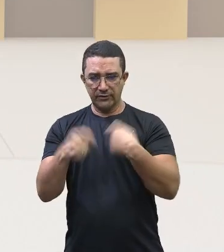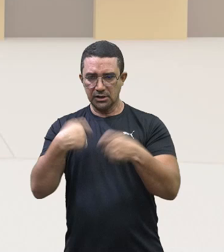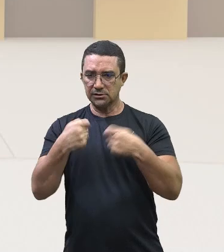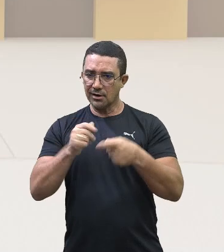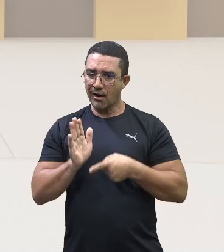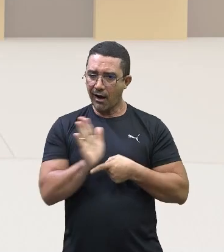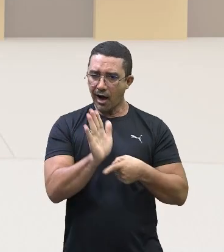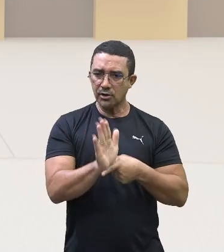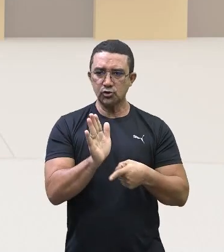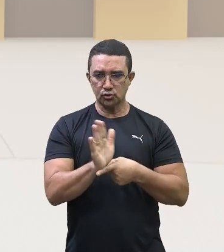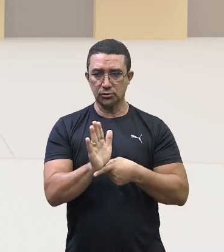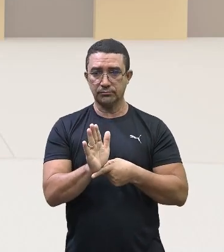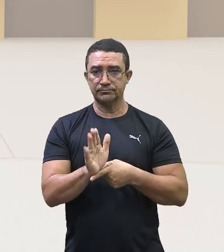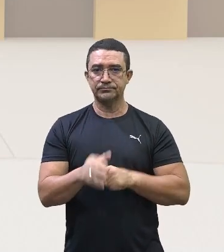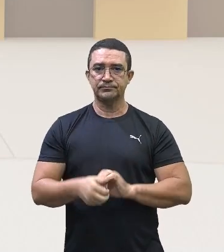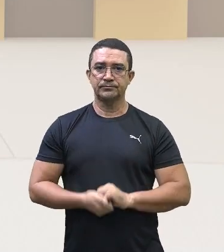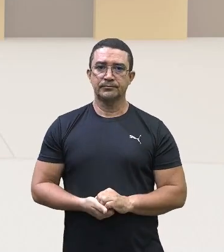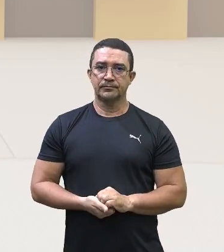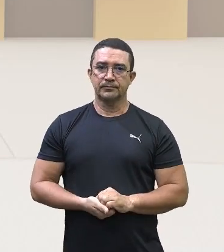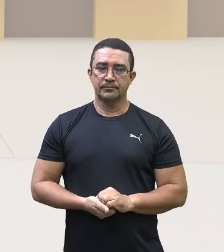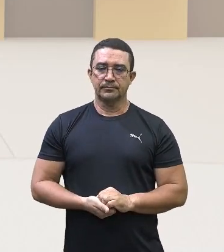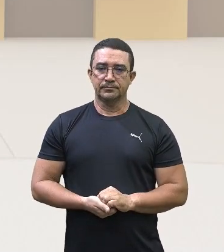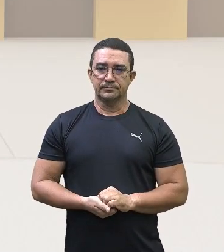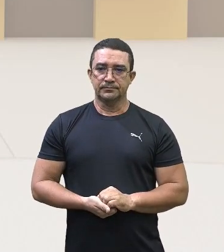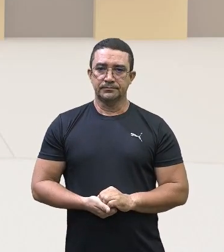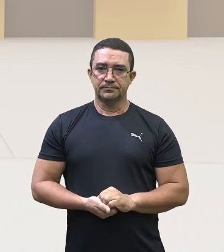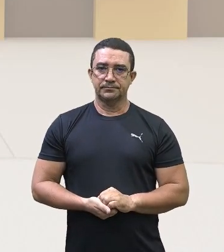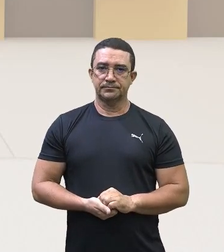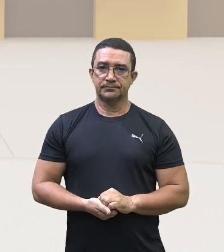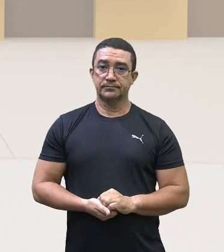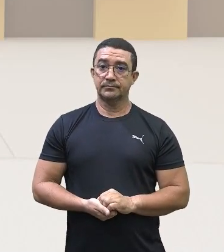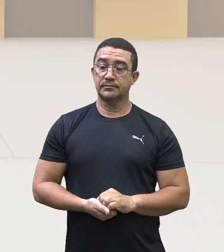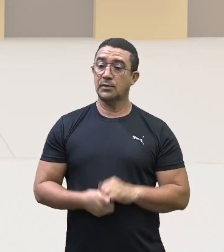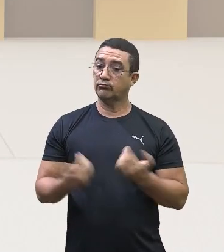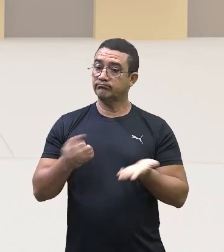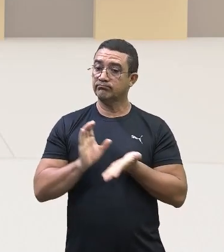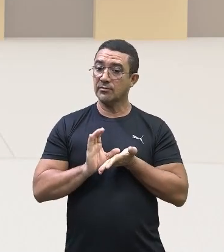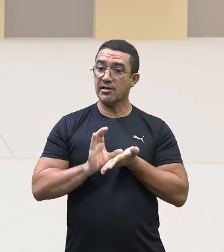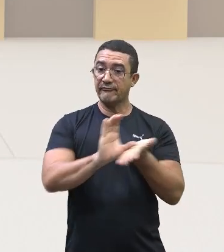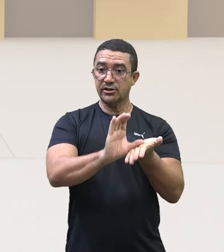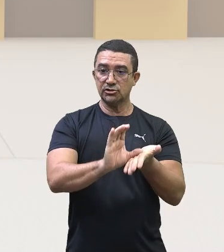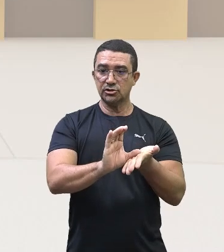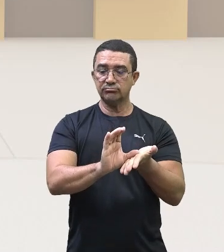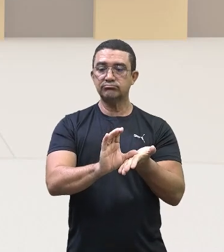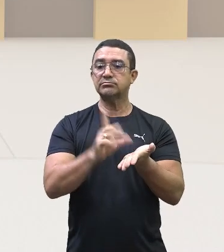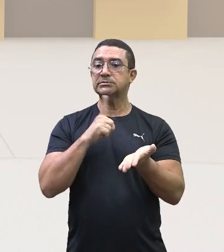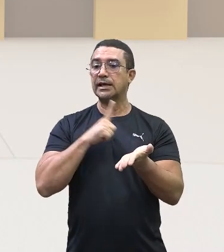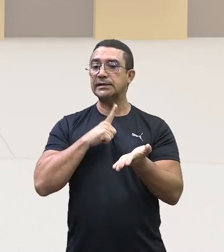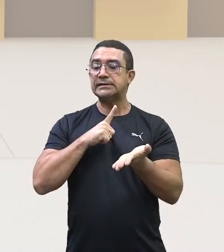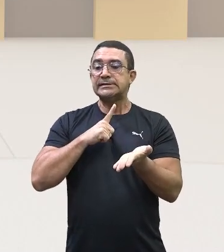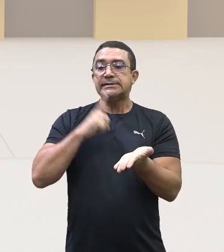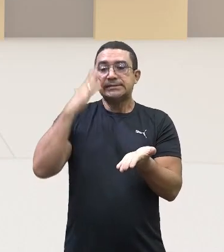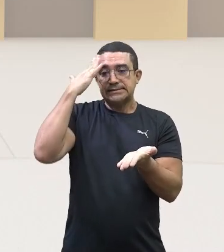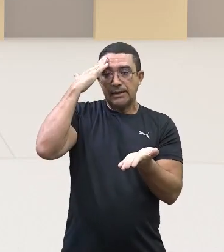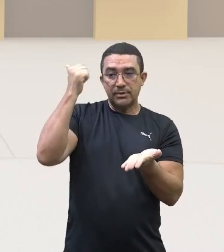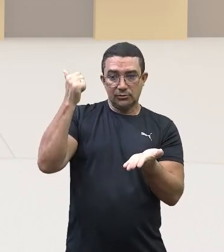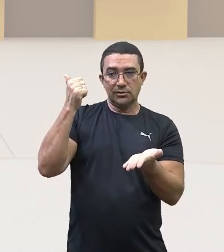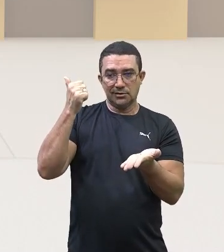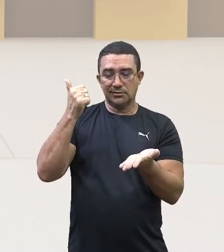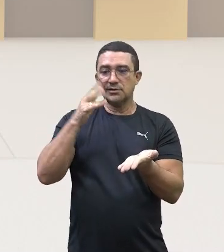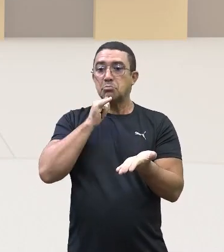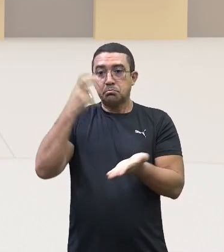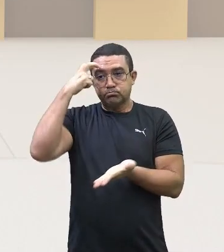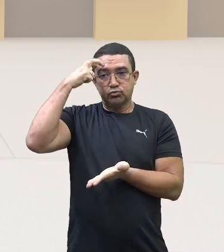nesses aspectos aqui. Mas tem mais. Vamos ver. Investir com sabedoria, tomar decisões